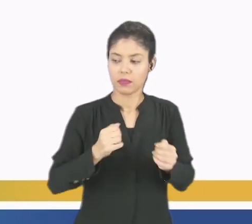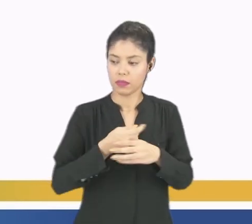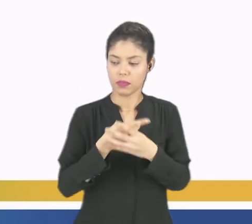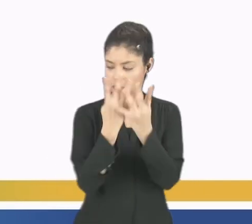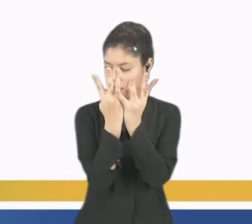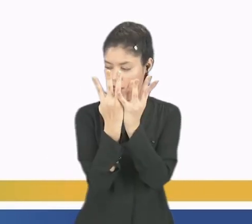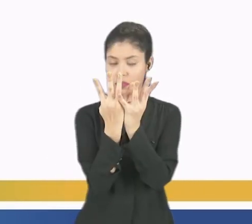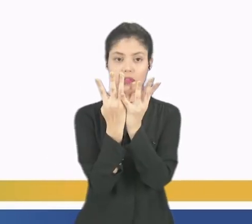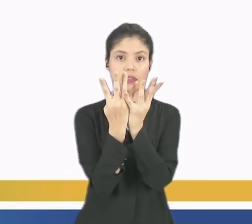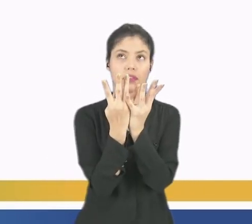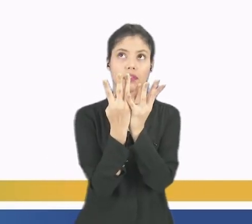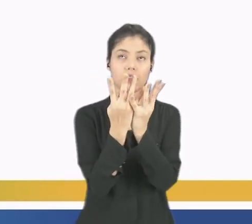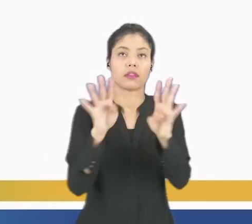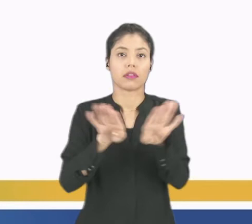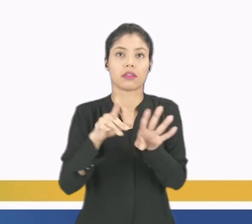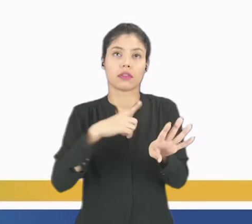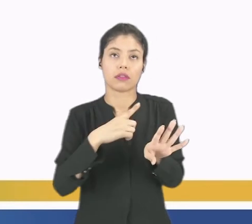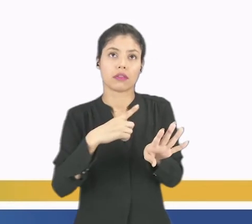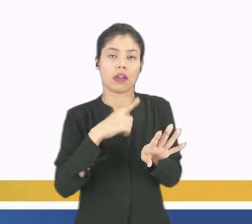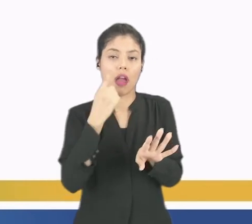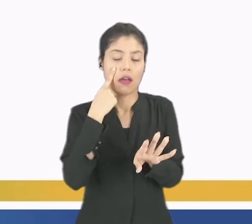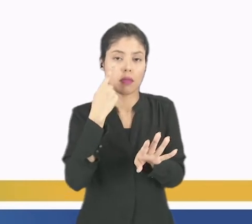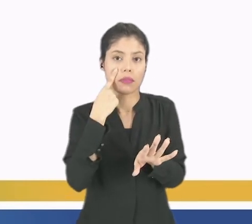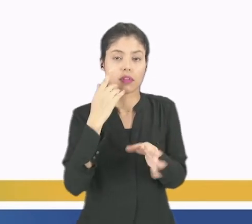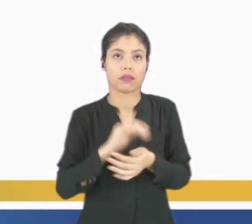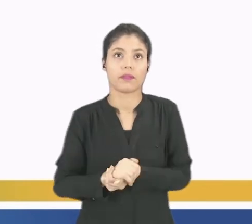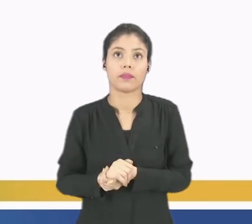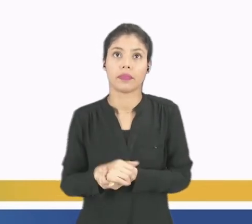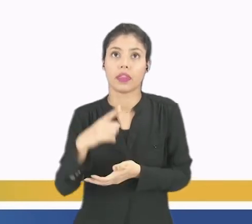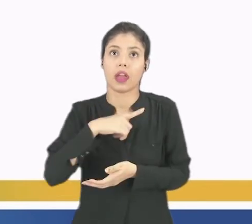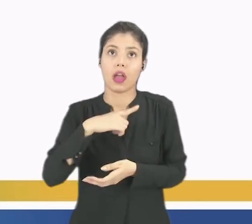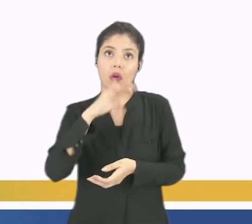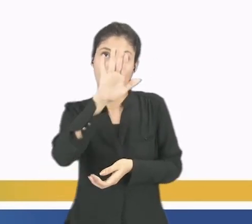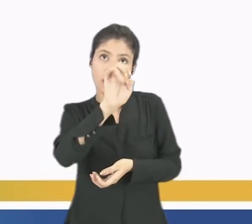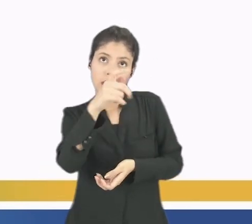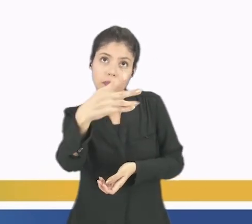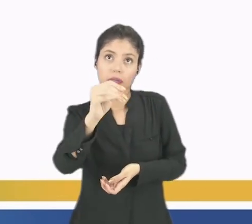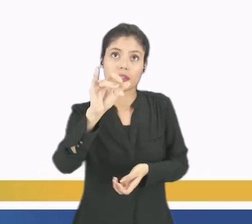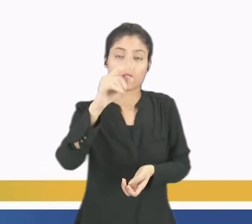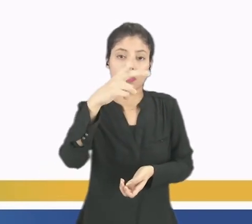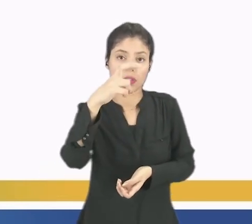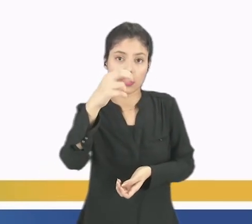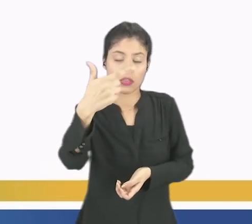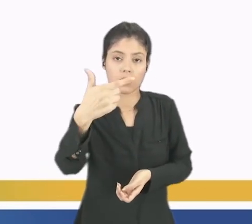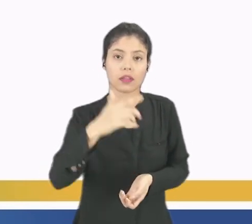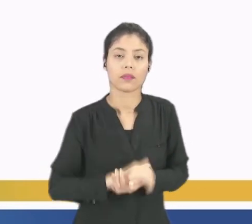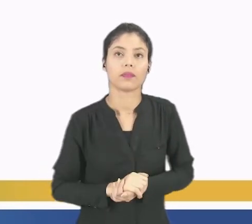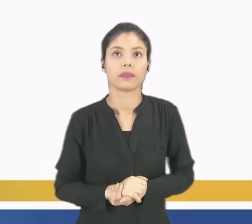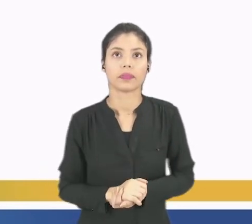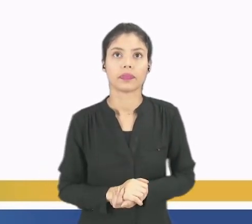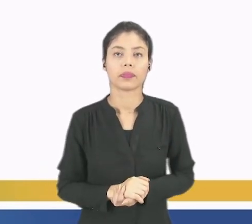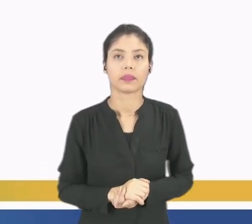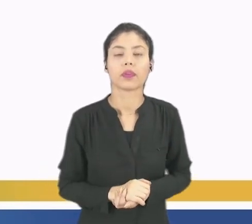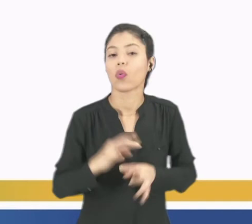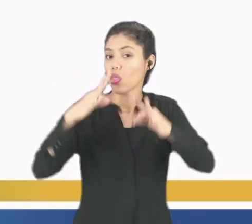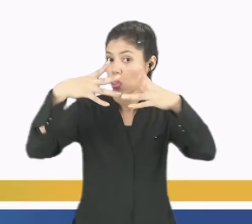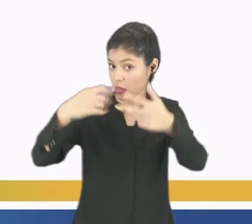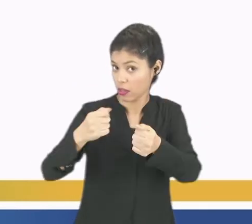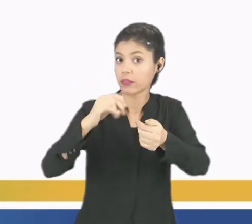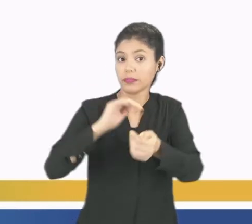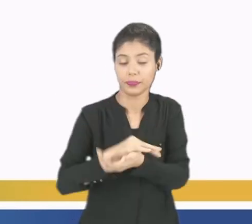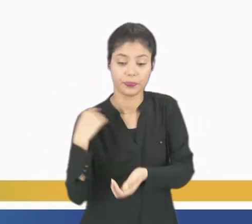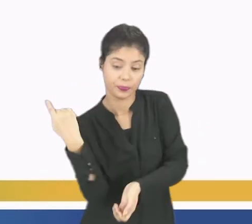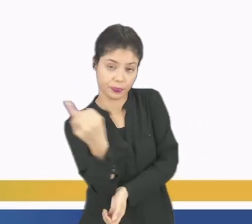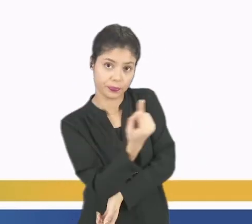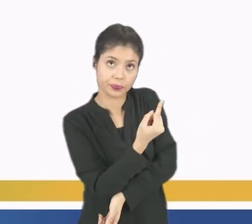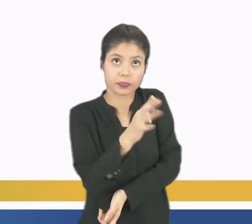de ouro. É interessante você observar que o espaço amostral já foi dado. são 52 cartas. O total, o